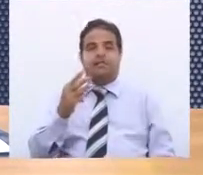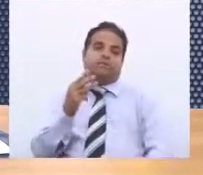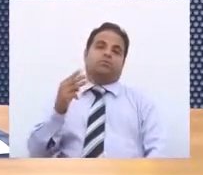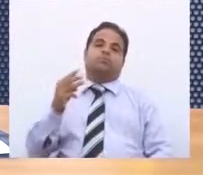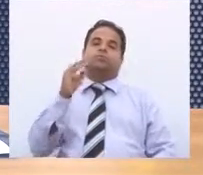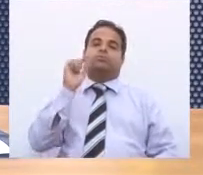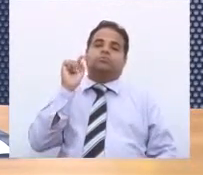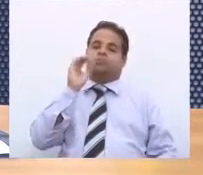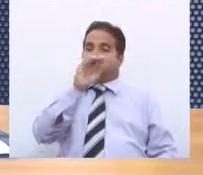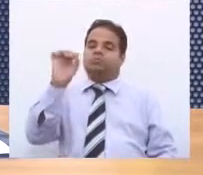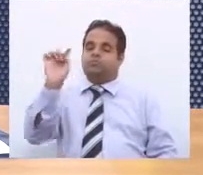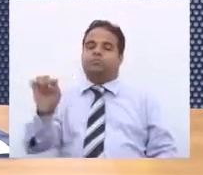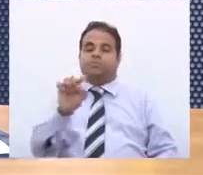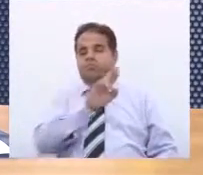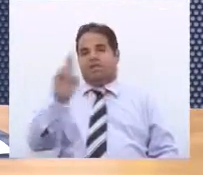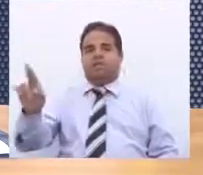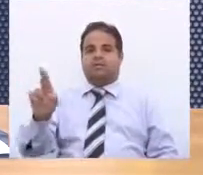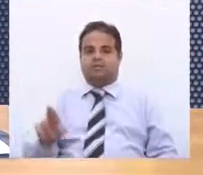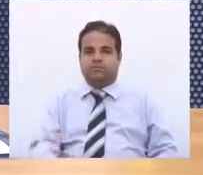R$ 122.300.000.